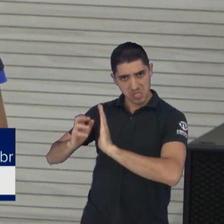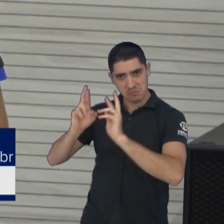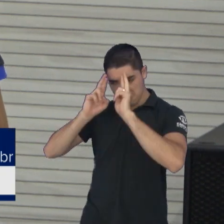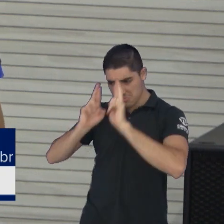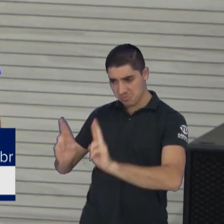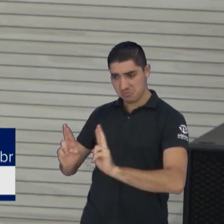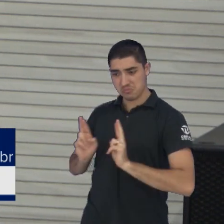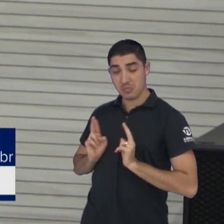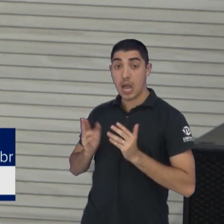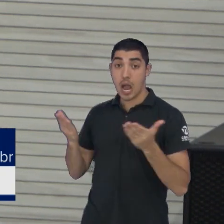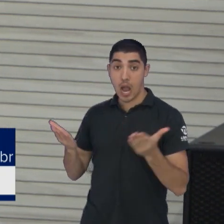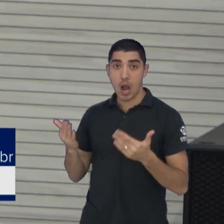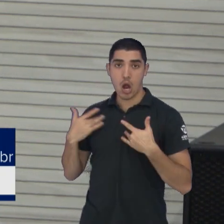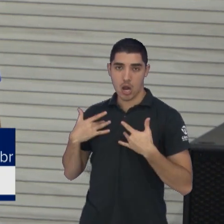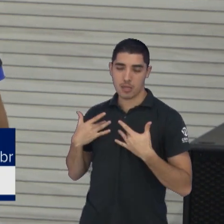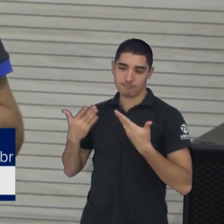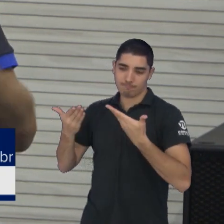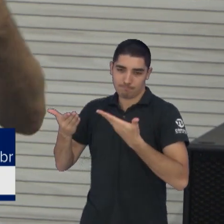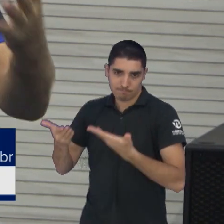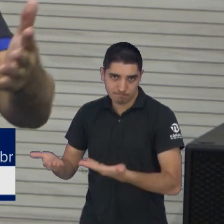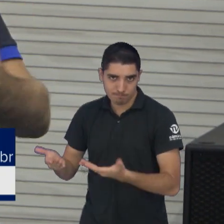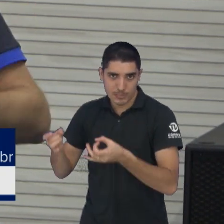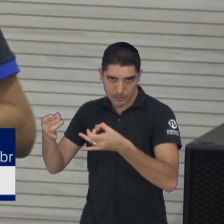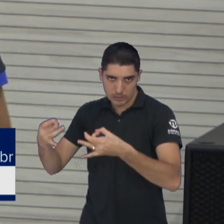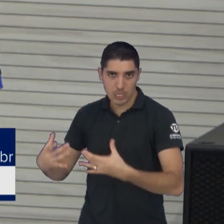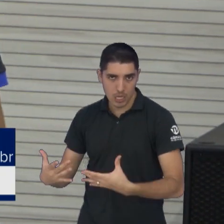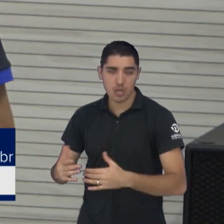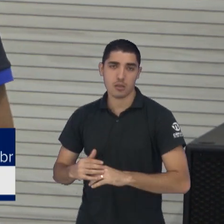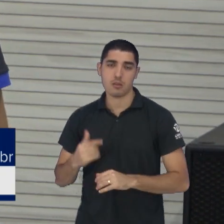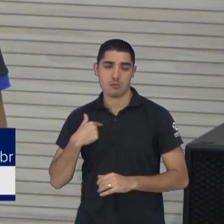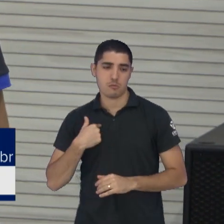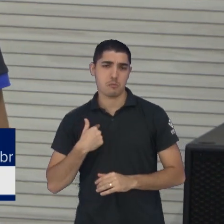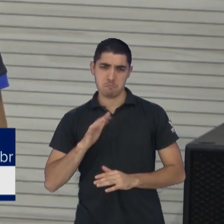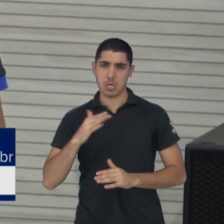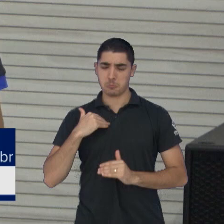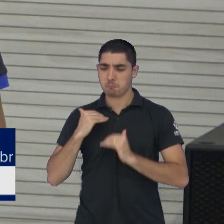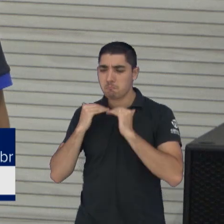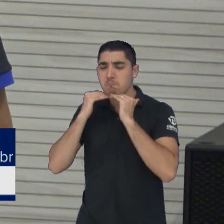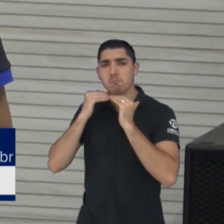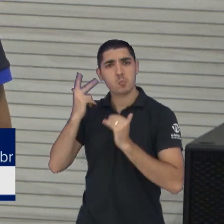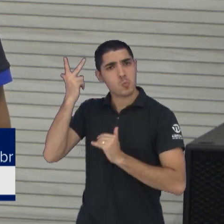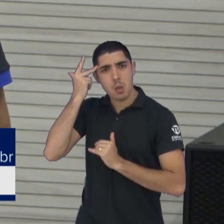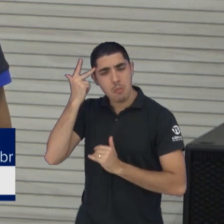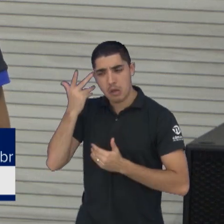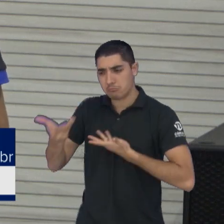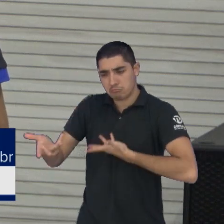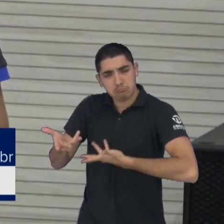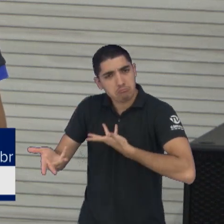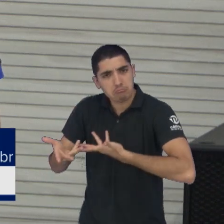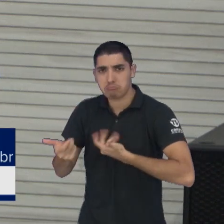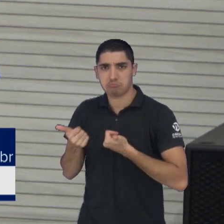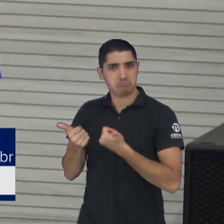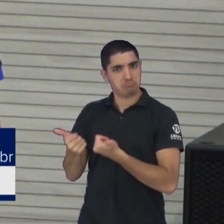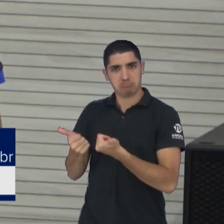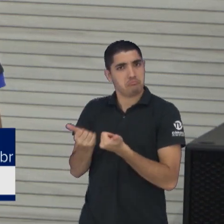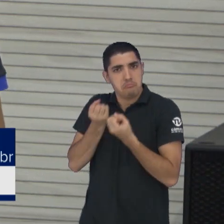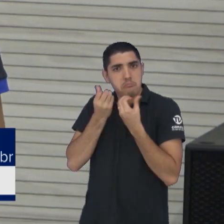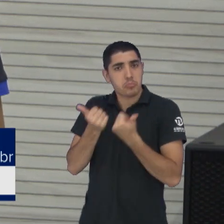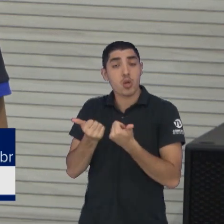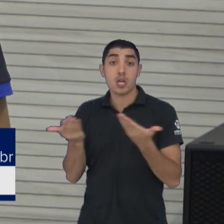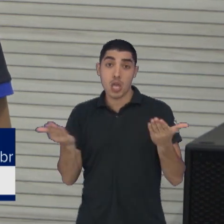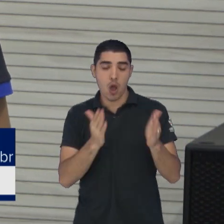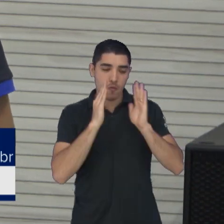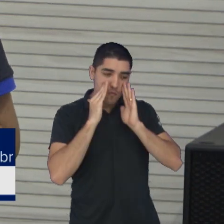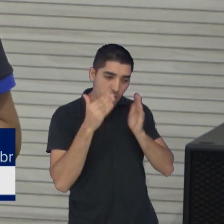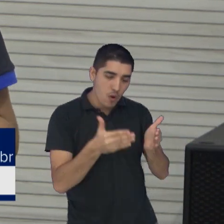agora saio pela porta da frente, né, mas com uma missão maior de continuar